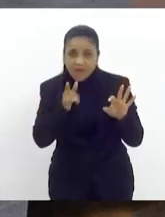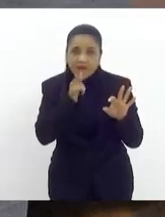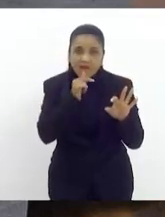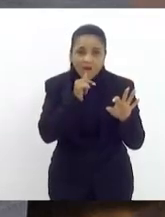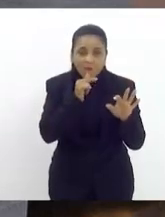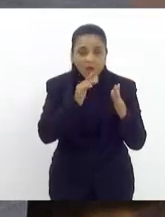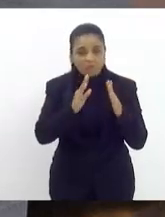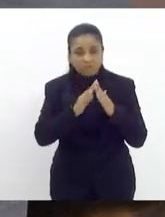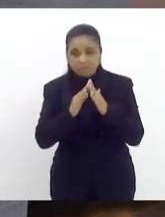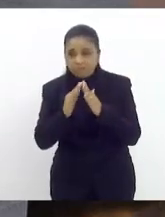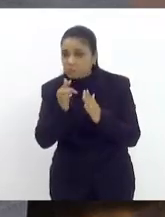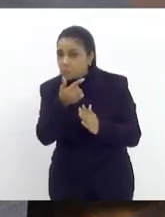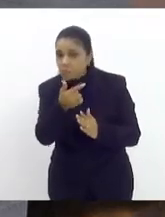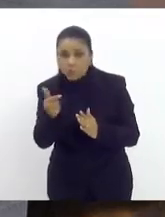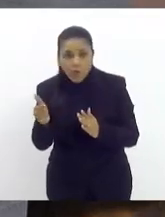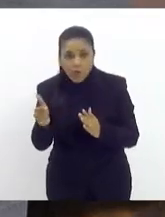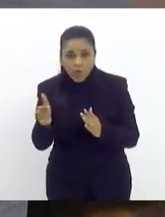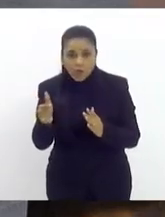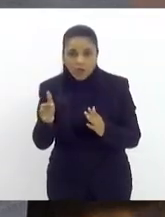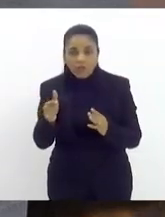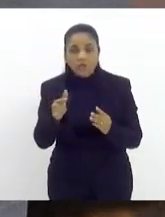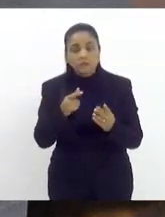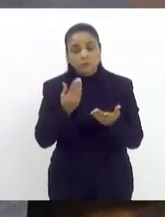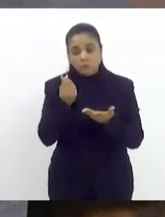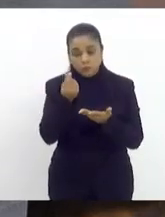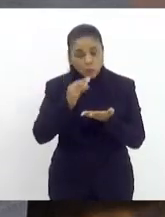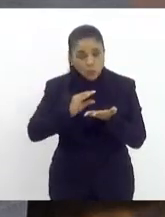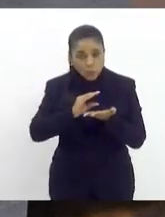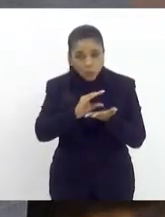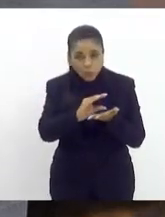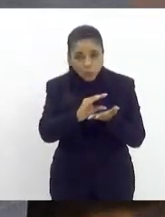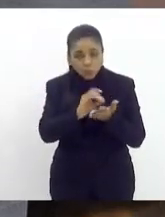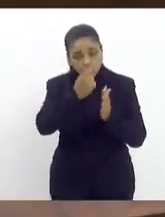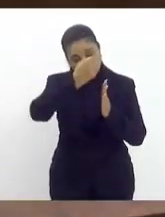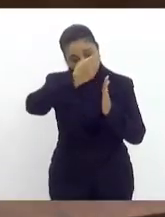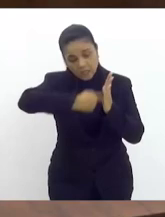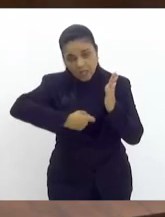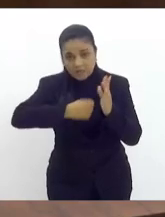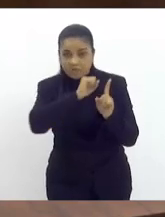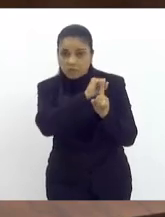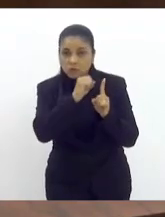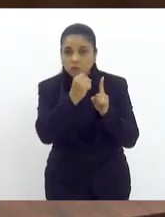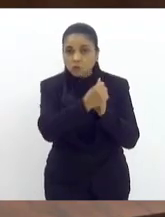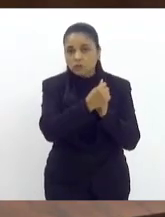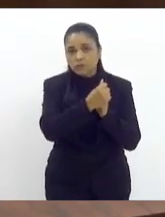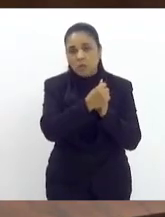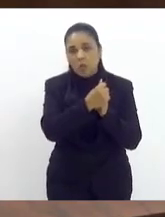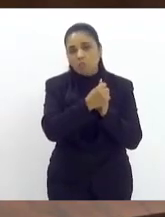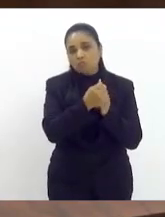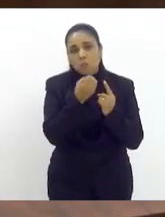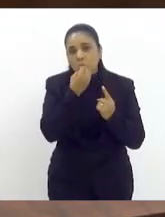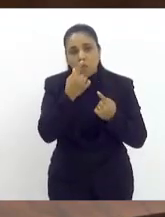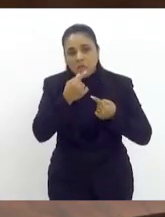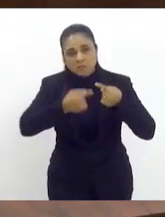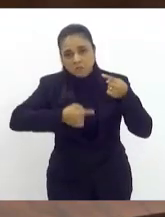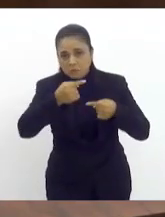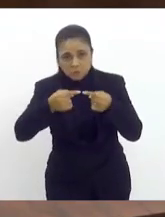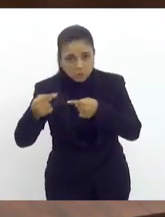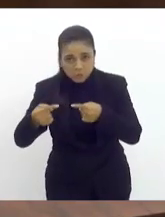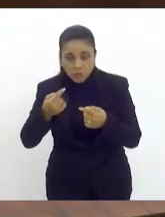partir do momento que os custos dessa operação de tarifa social não sejam bem discutidos, e aí o governo vai